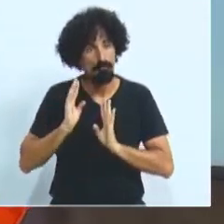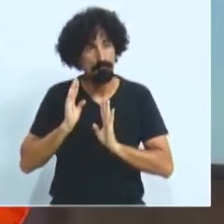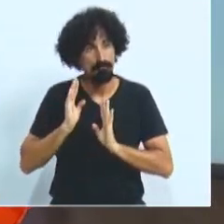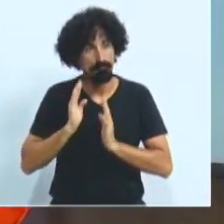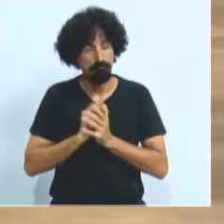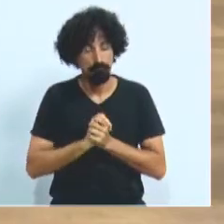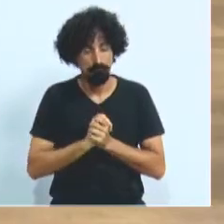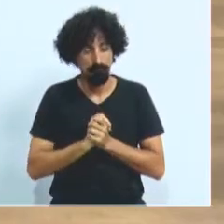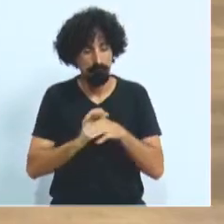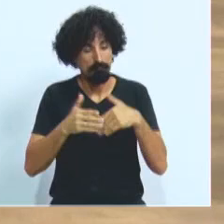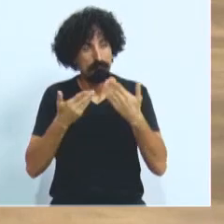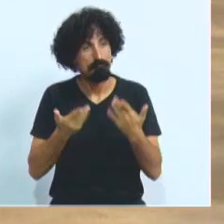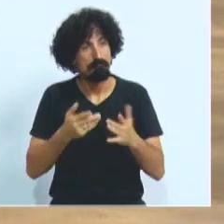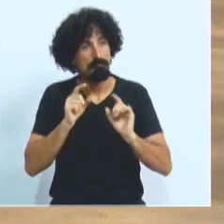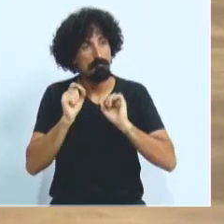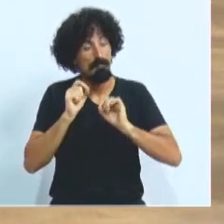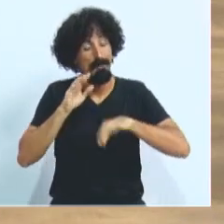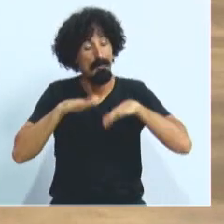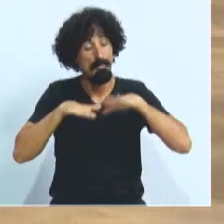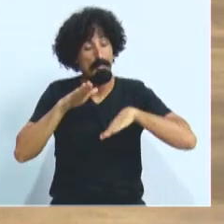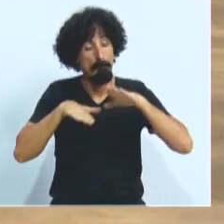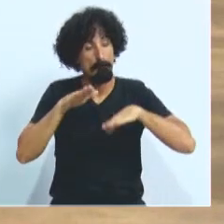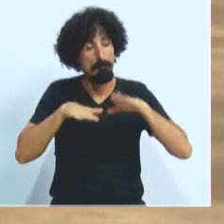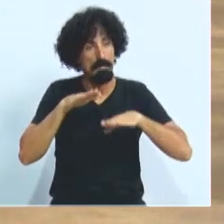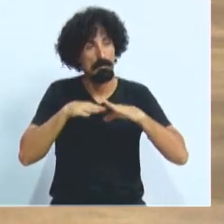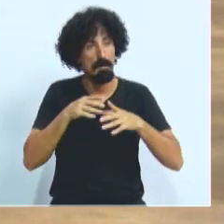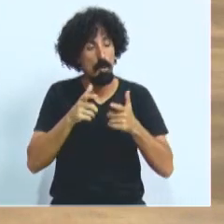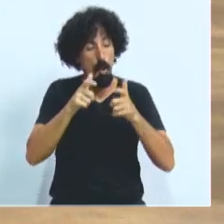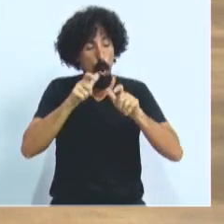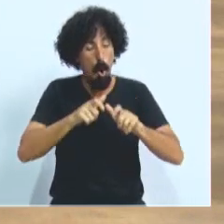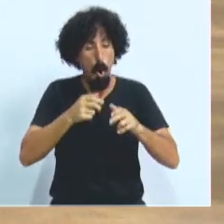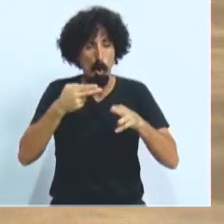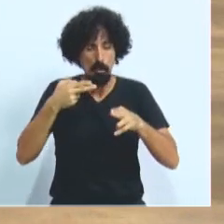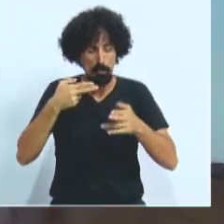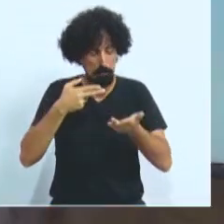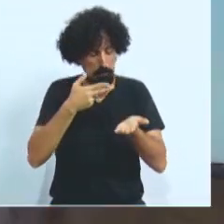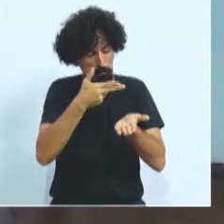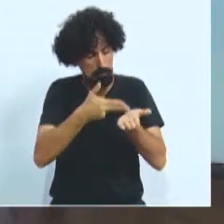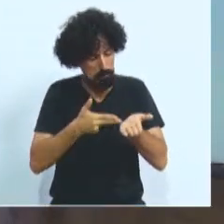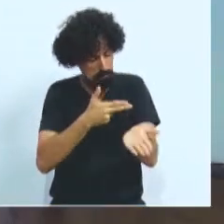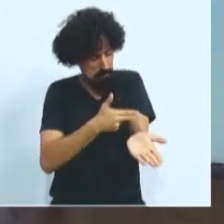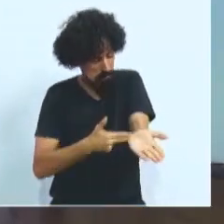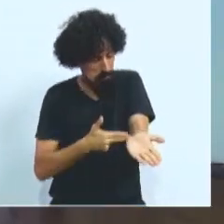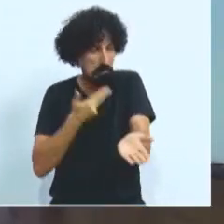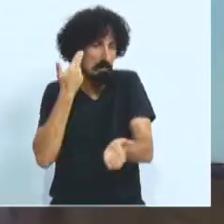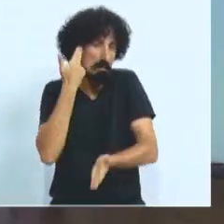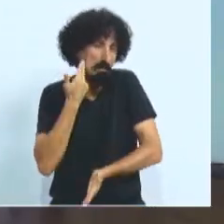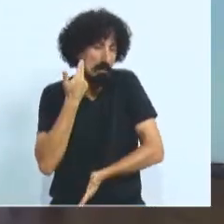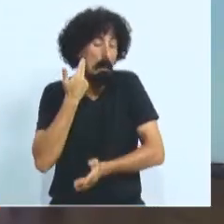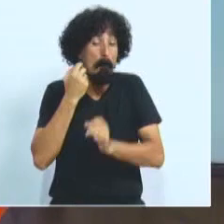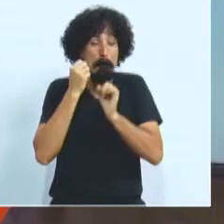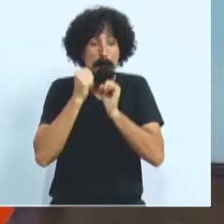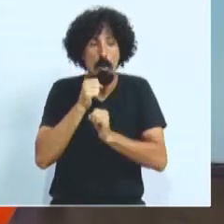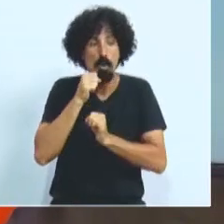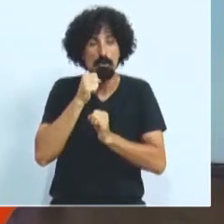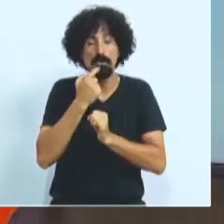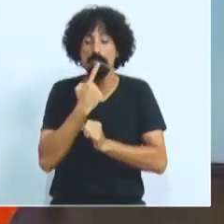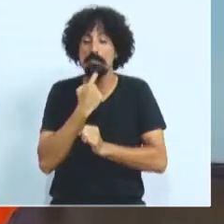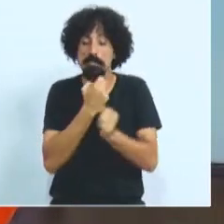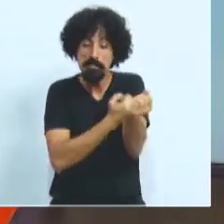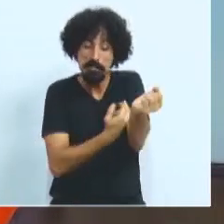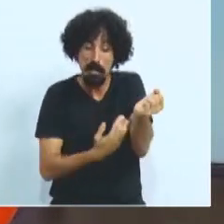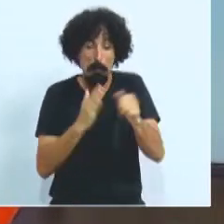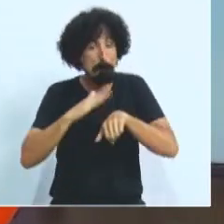Aí... dependendo da área atingida e do tipo de vaso que foi atingido. O corpo humano, ele tem dois tipos de